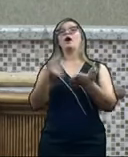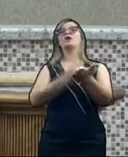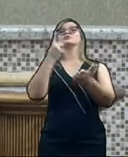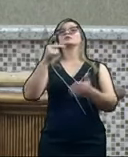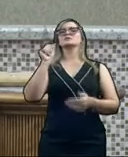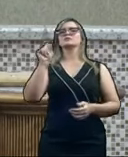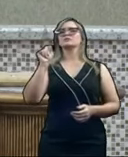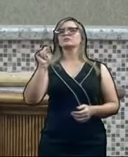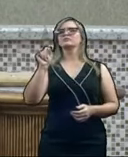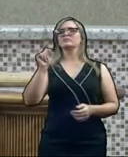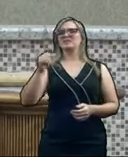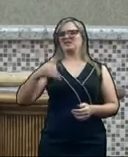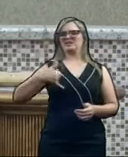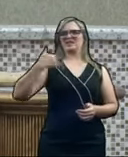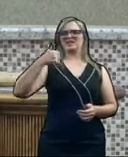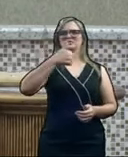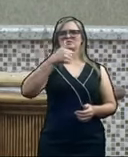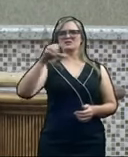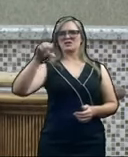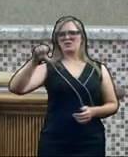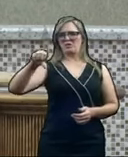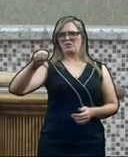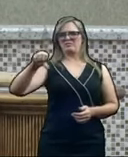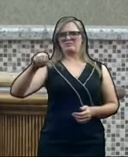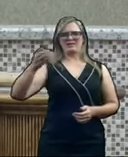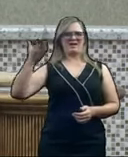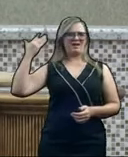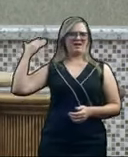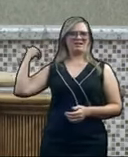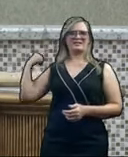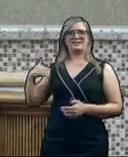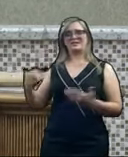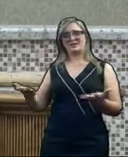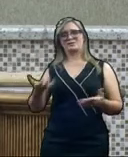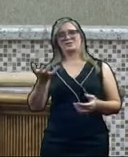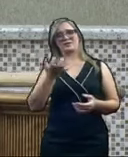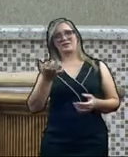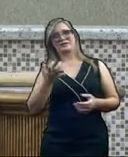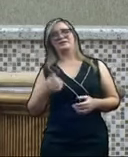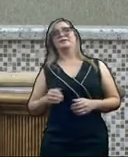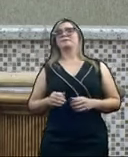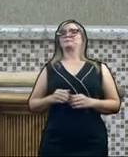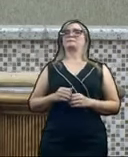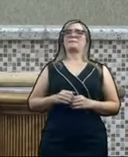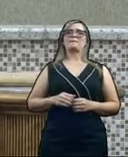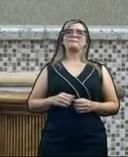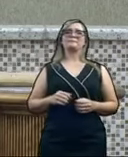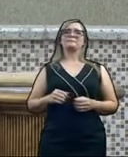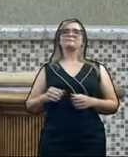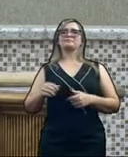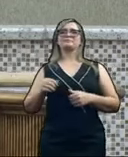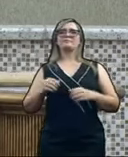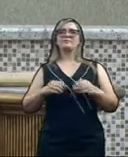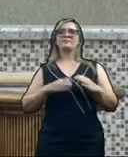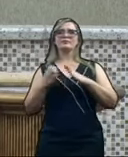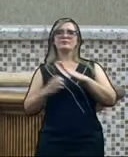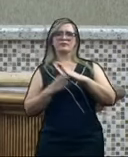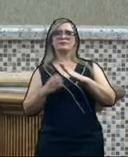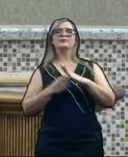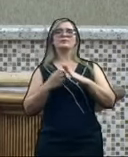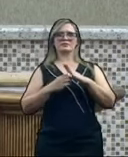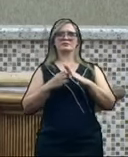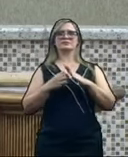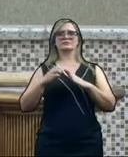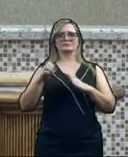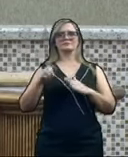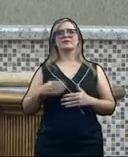vai um bom tempo eu queria abrir uma papelaria cheguei no meu pai pai eu quero fazer isso esse isso pô meu filho não é